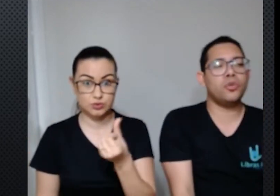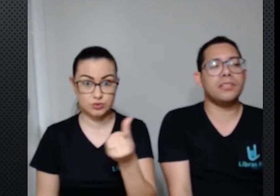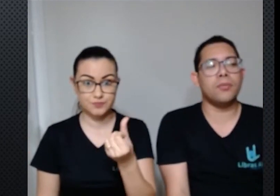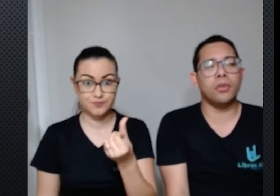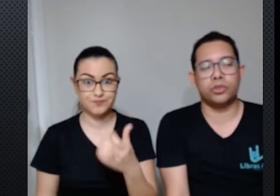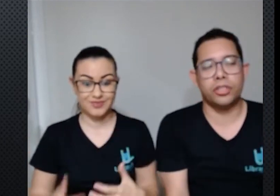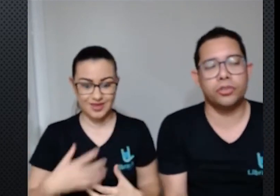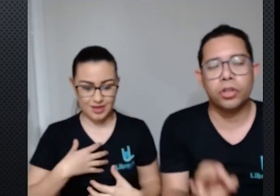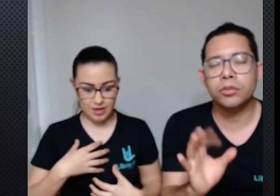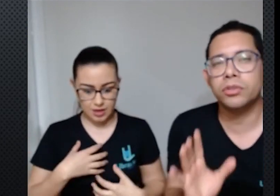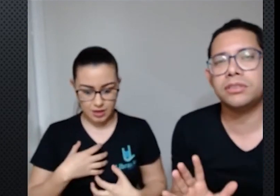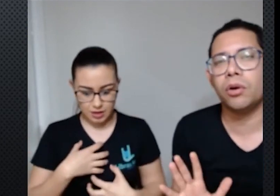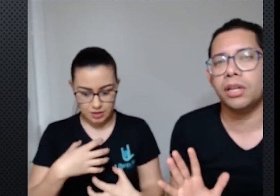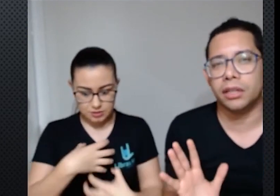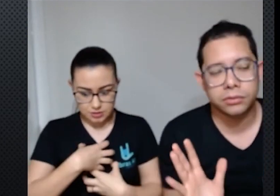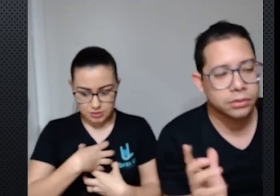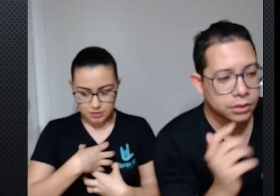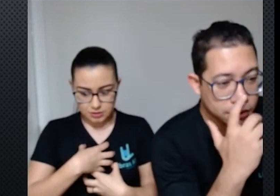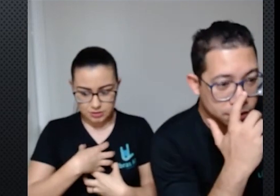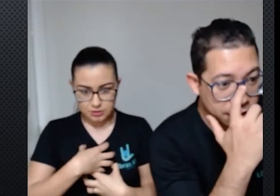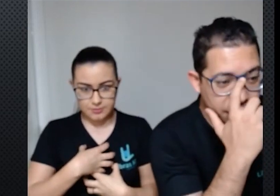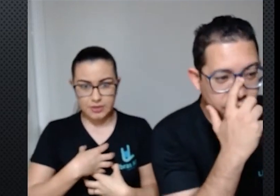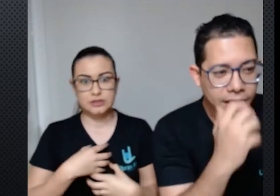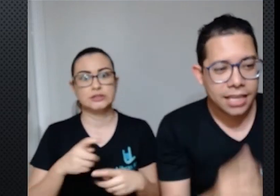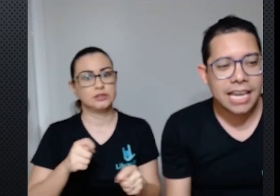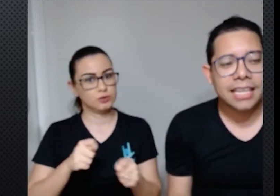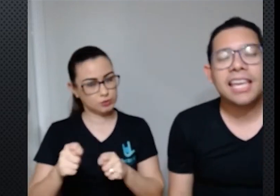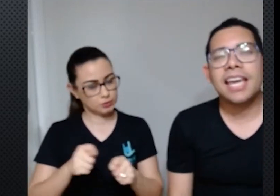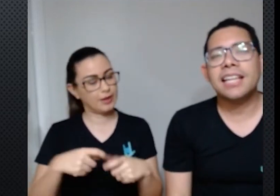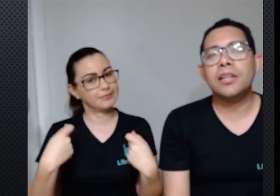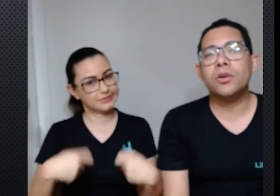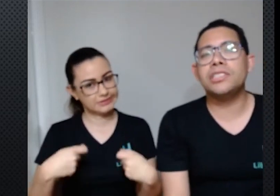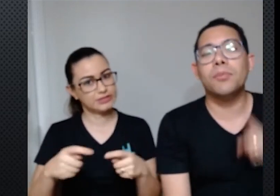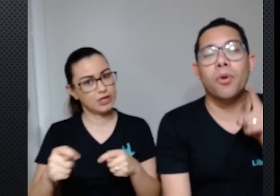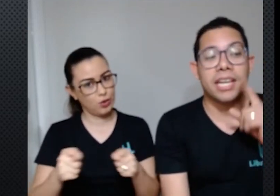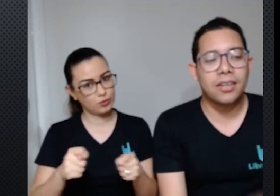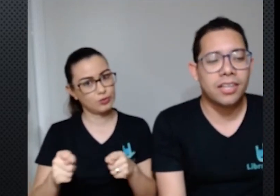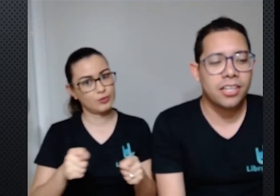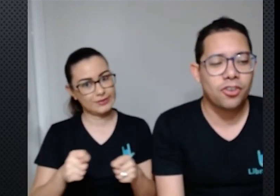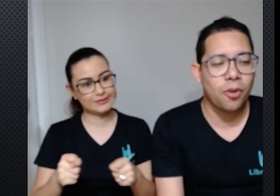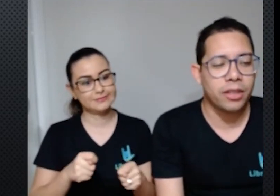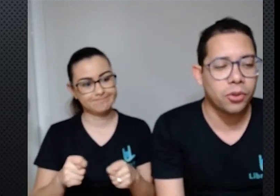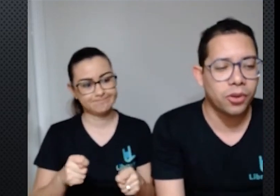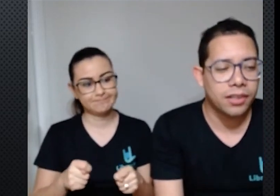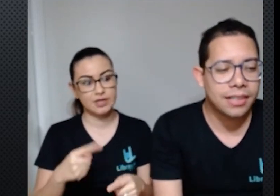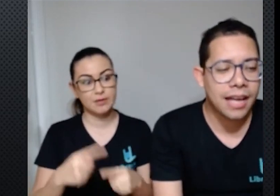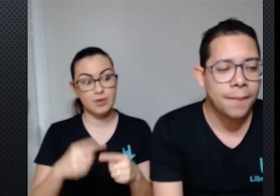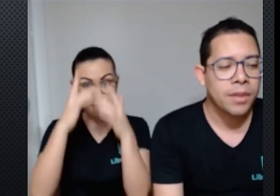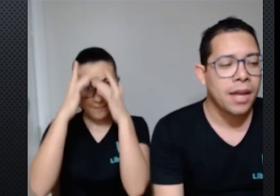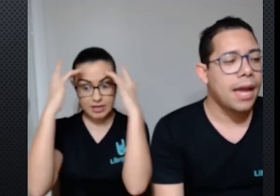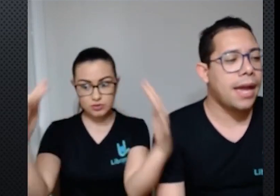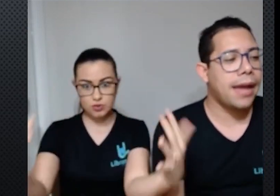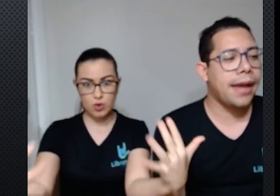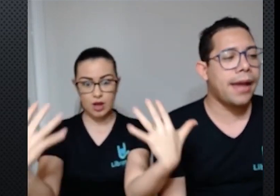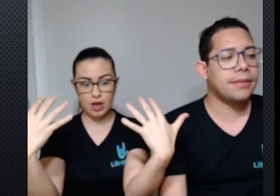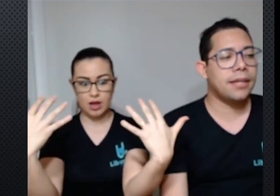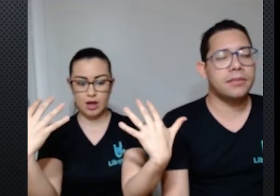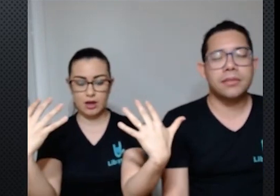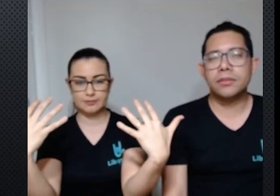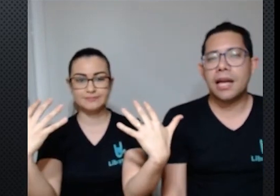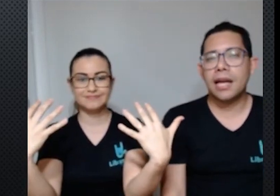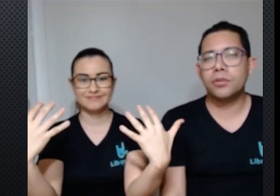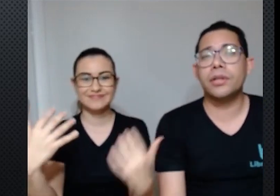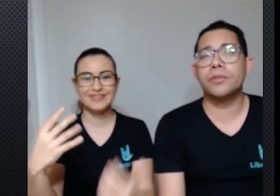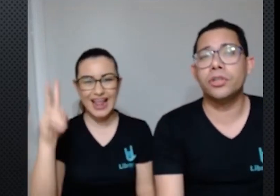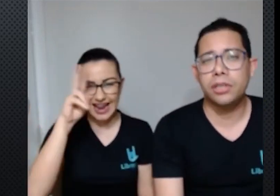Controle suas emoções. Todo mundo está olhando, certo? E aqui que entra, ô Simone, aquilo que a gente comentou, tá? Essa